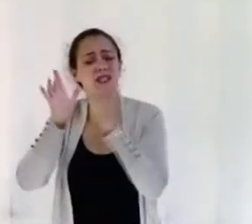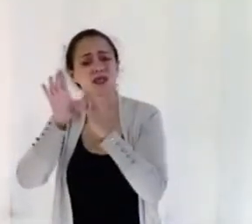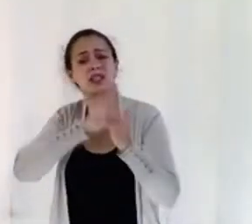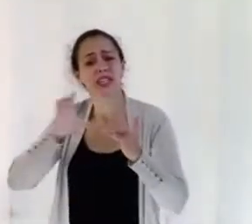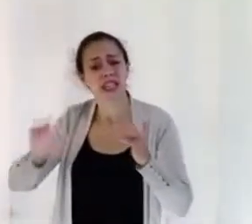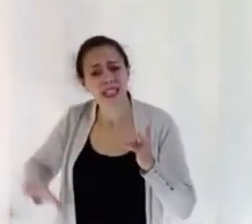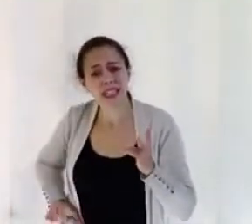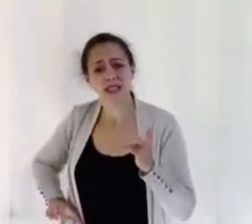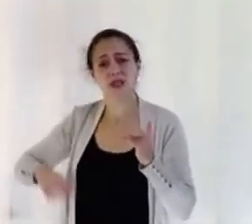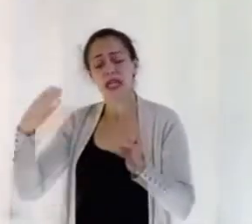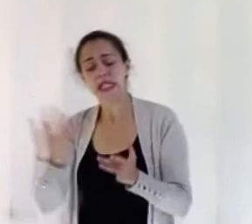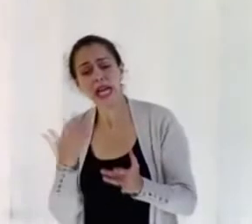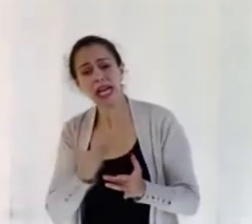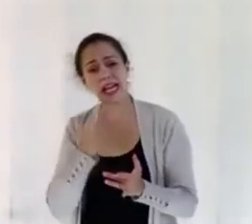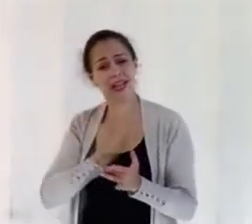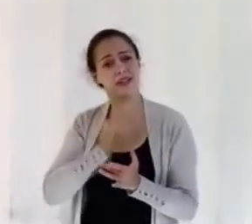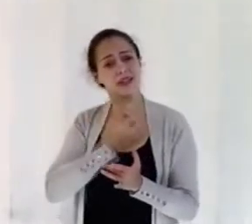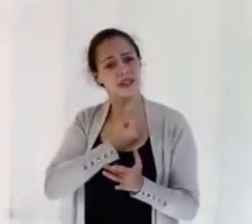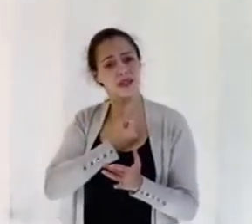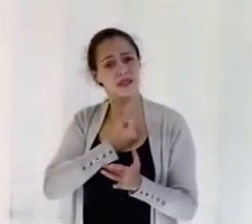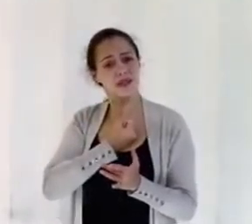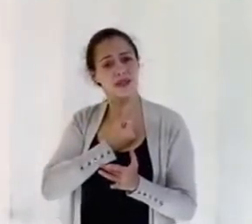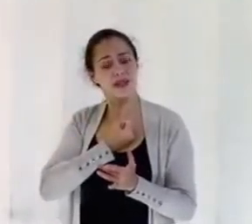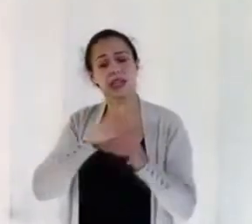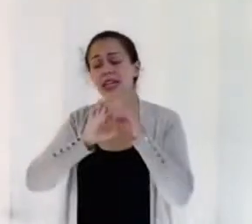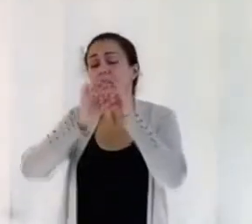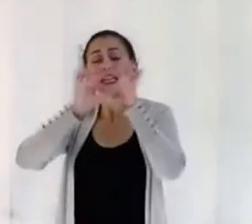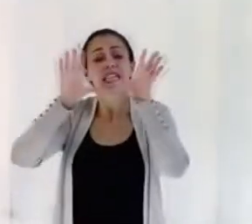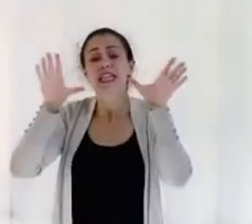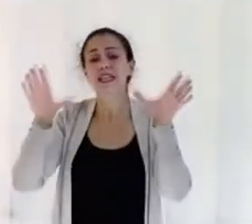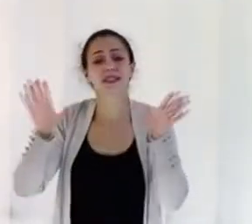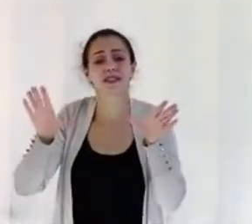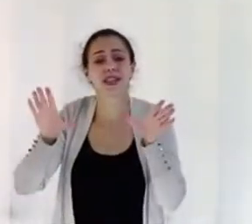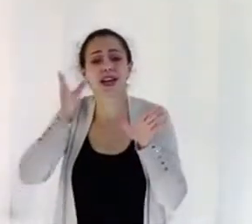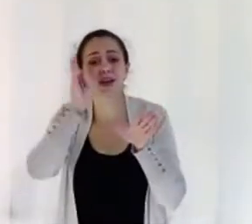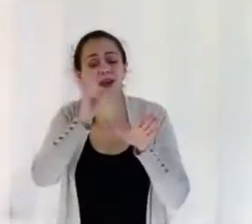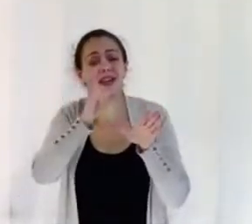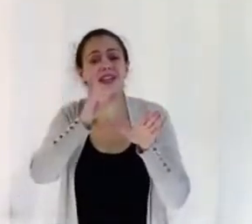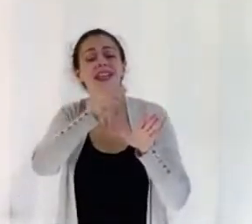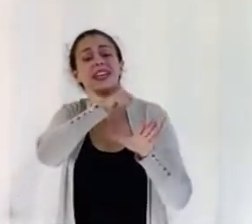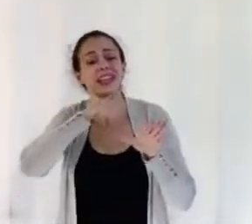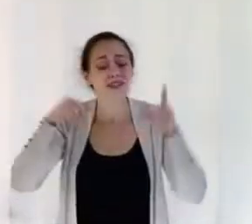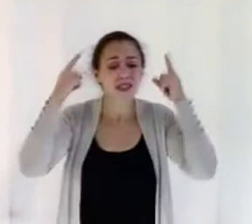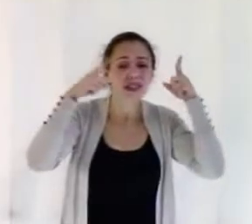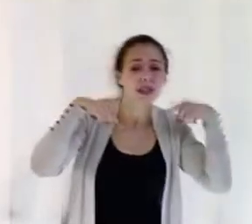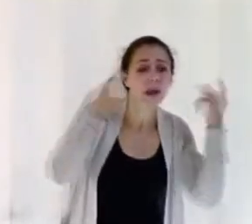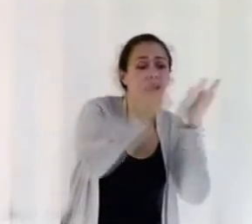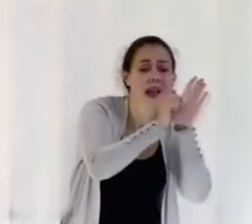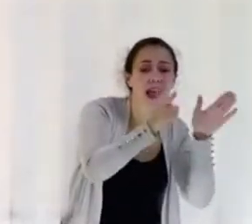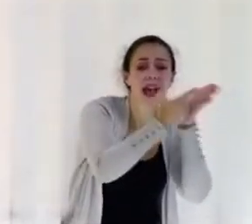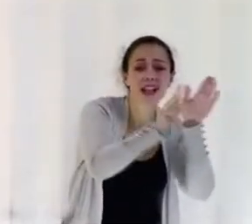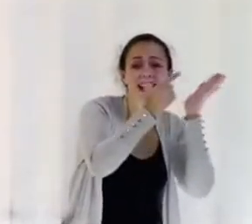nós buscamos a que há de vir. Nós não ficamos aqui em Jerusalém, nós iremos para a